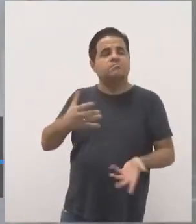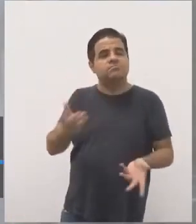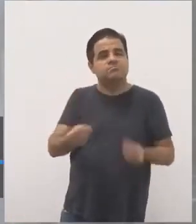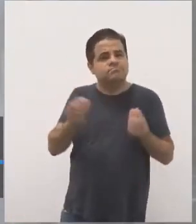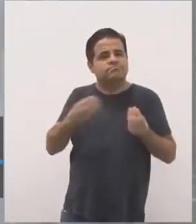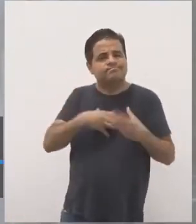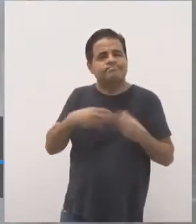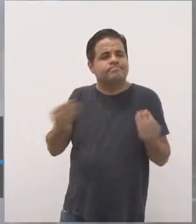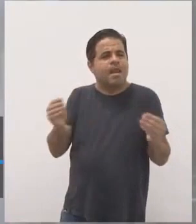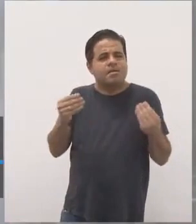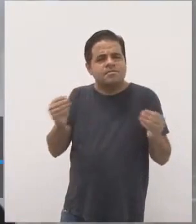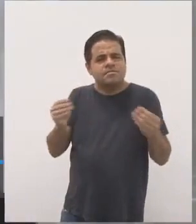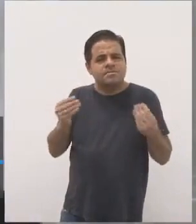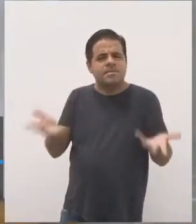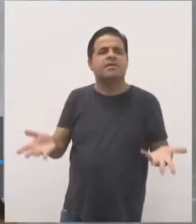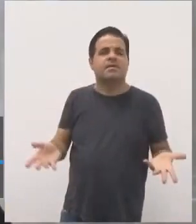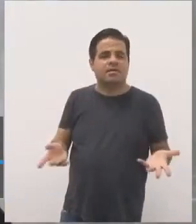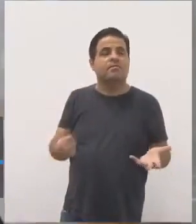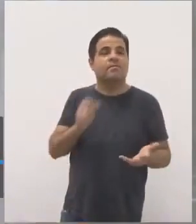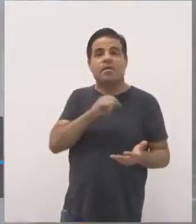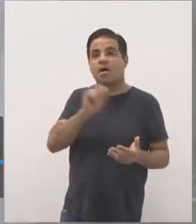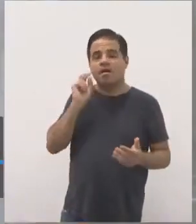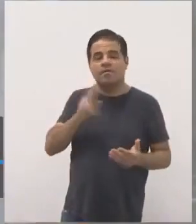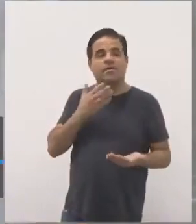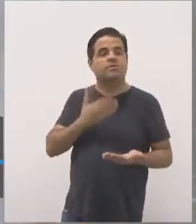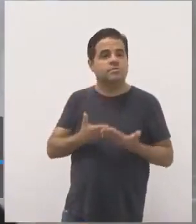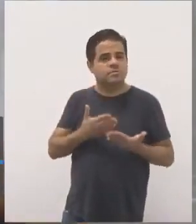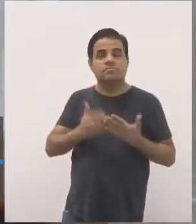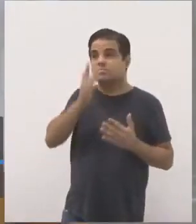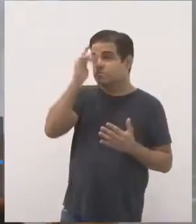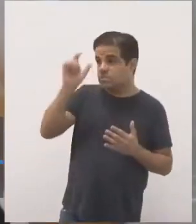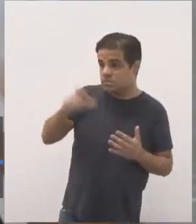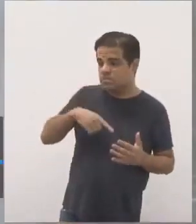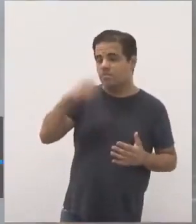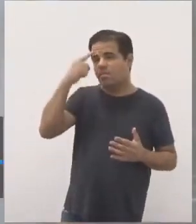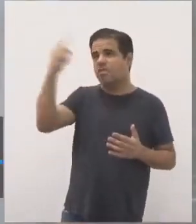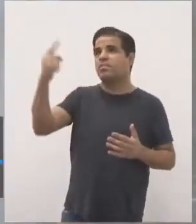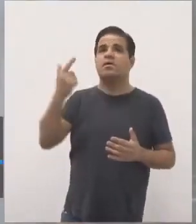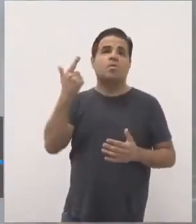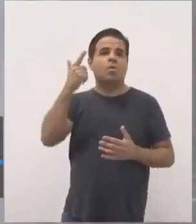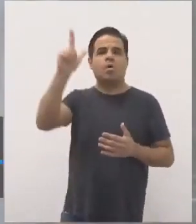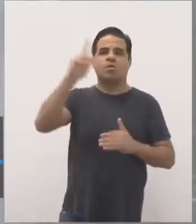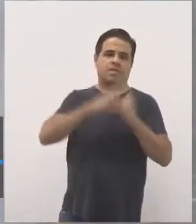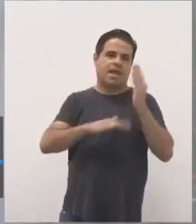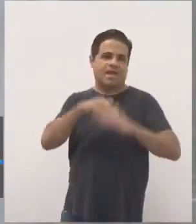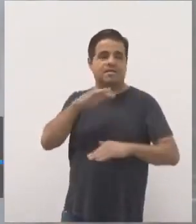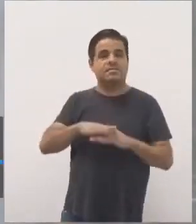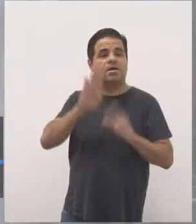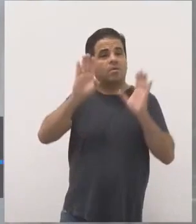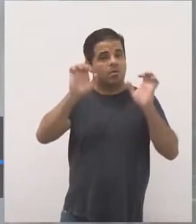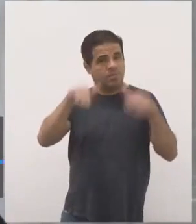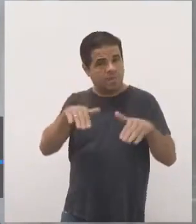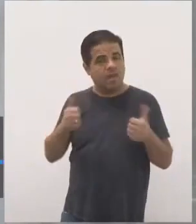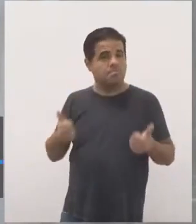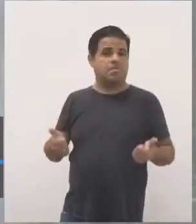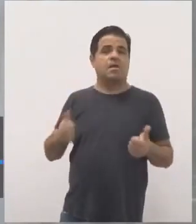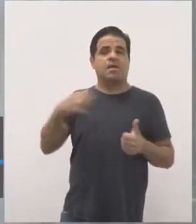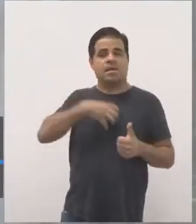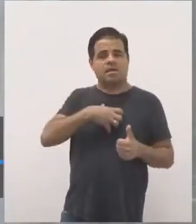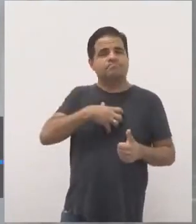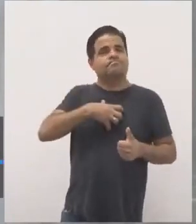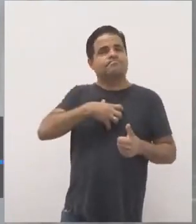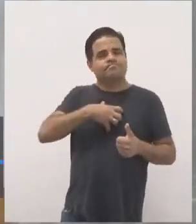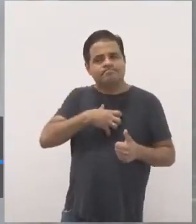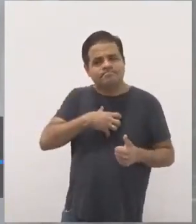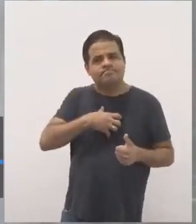bastante flexível. Se também o estudante, a pessoa tem uma ideia de uma outra ação do bem, né, que ela se